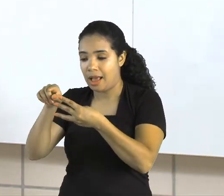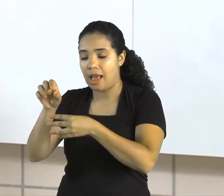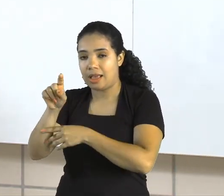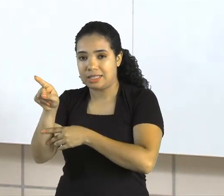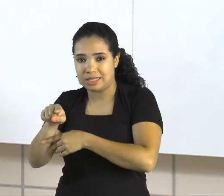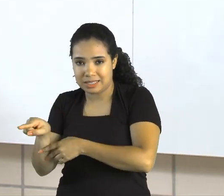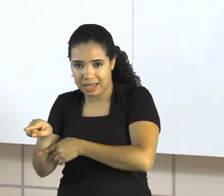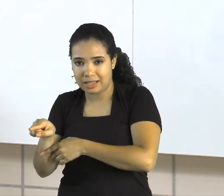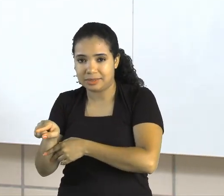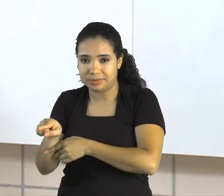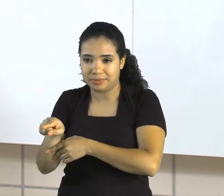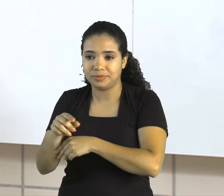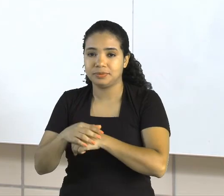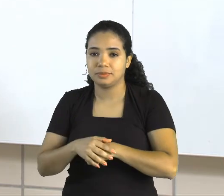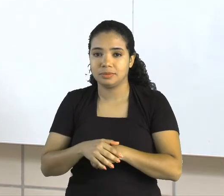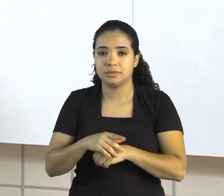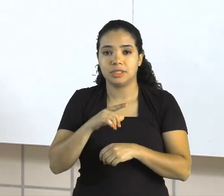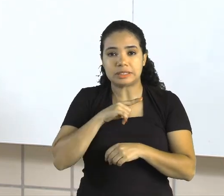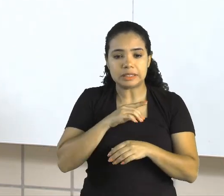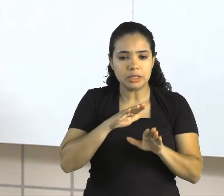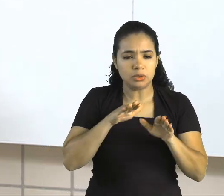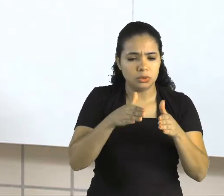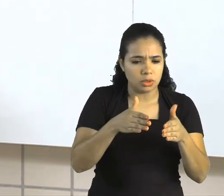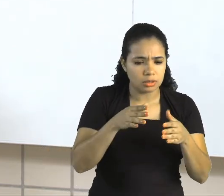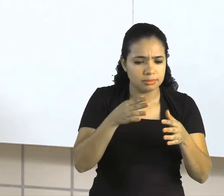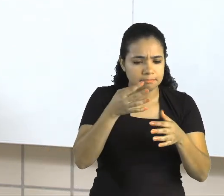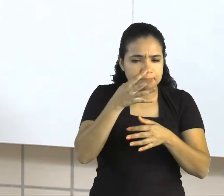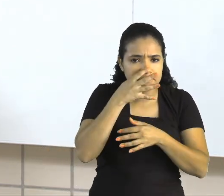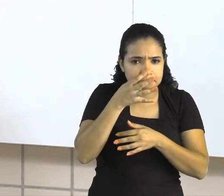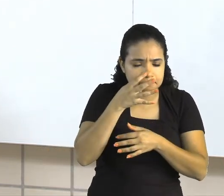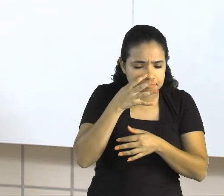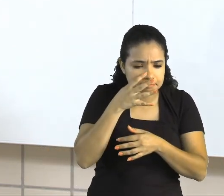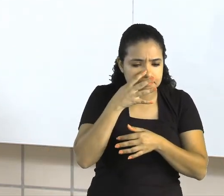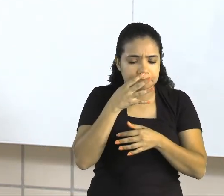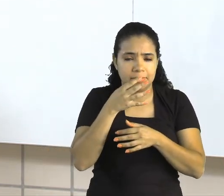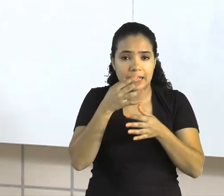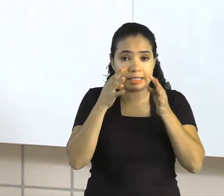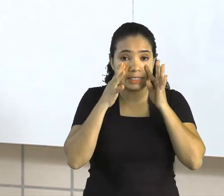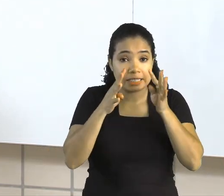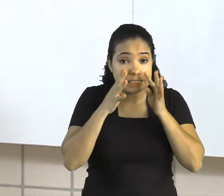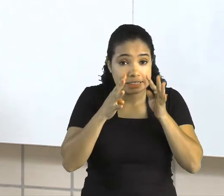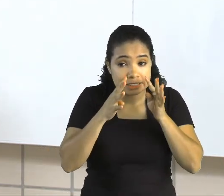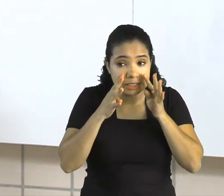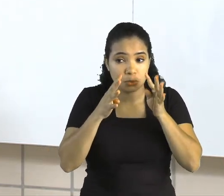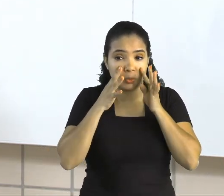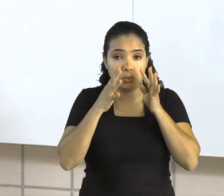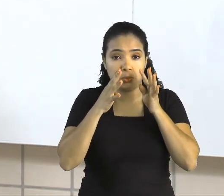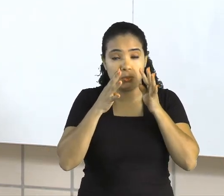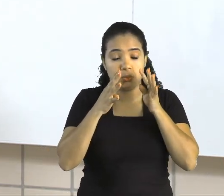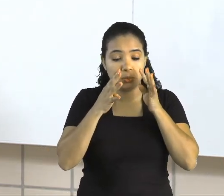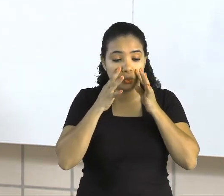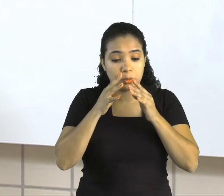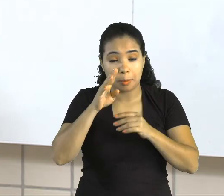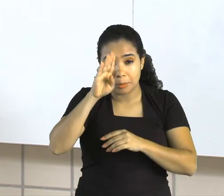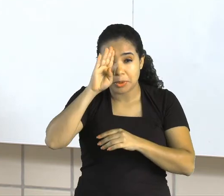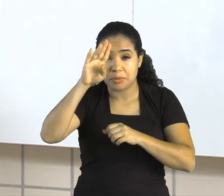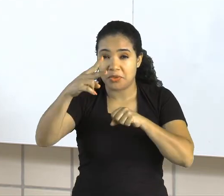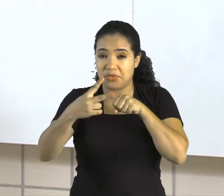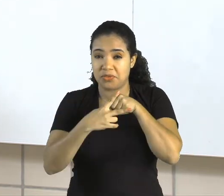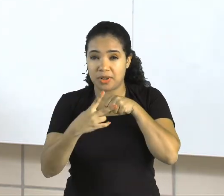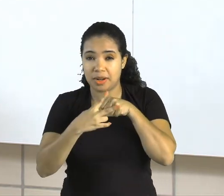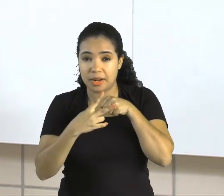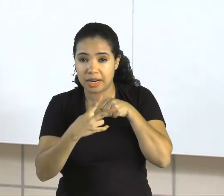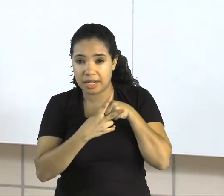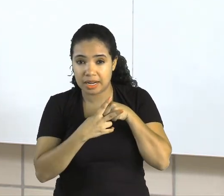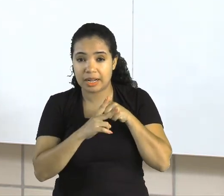algumas especificidades, né? A gente precisa observar direitinho, principalmente o verbo, quando vem depois